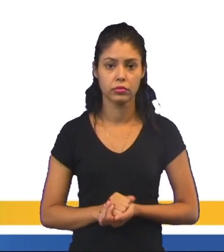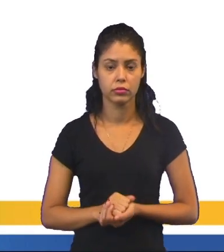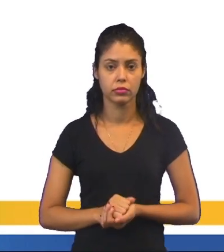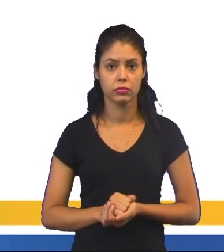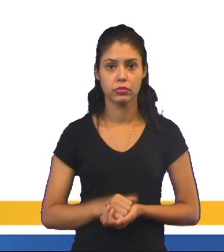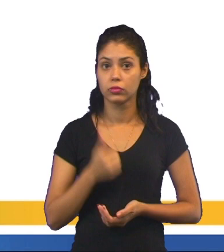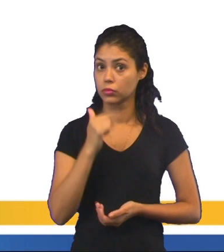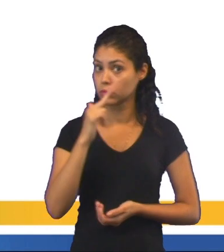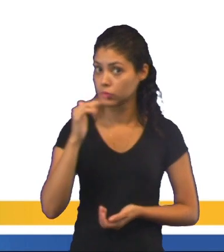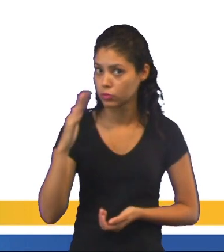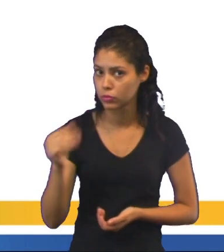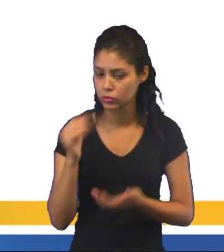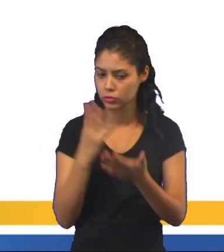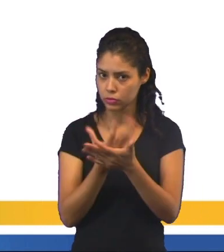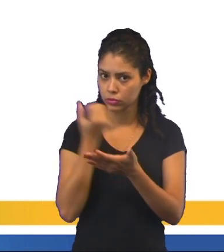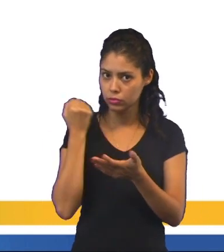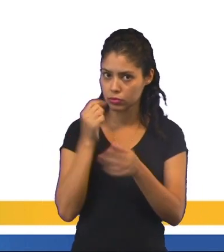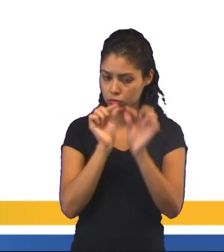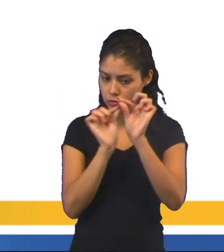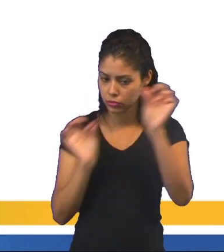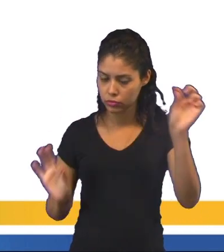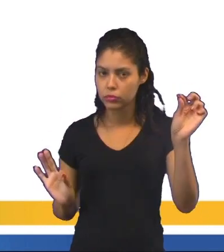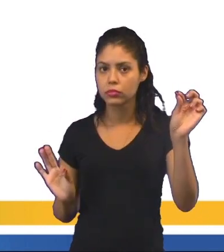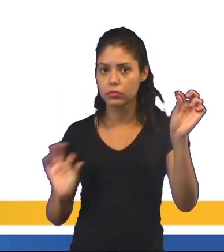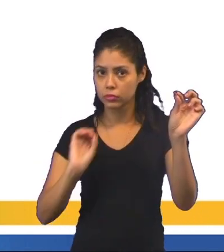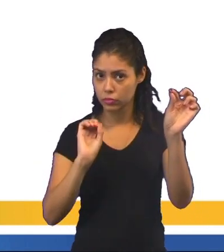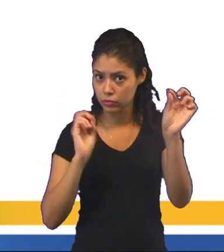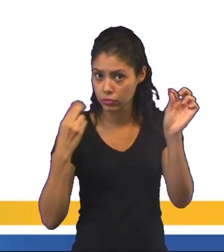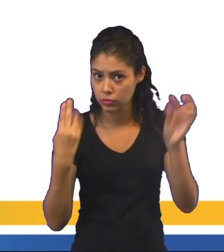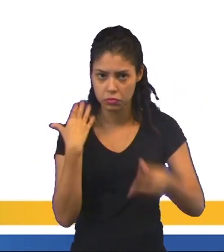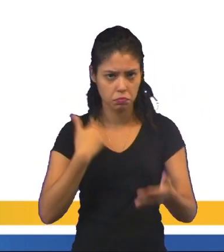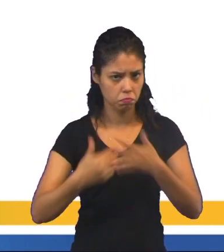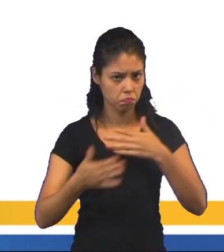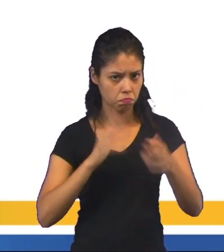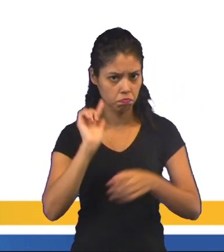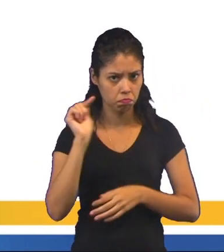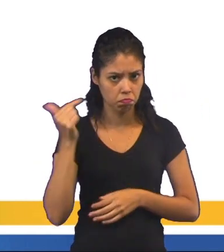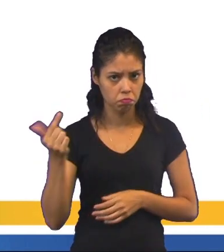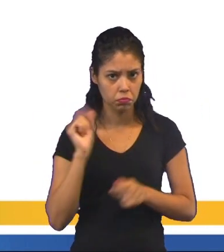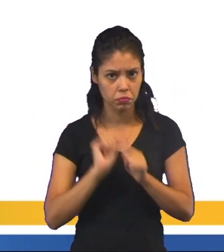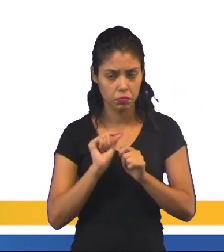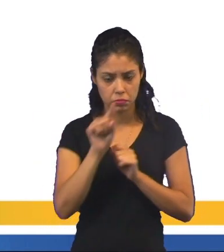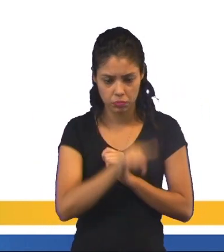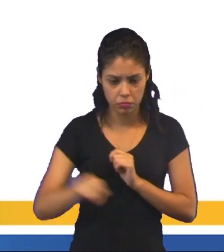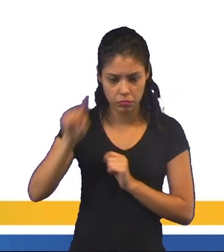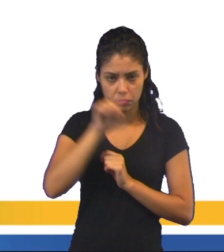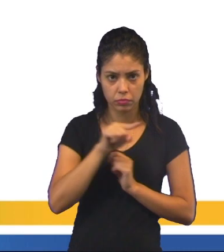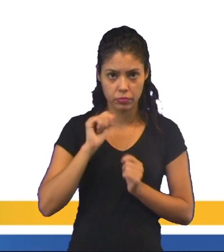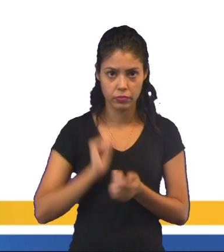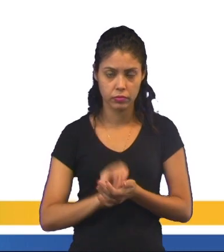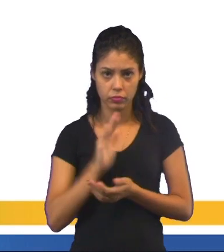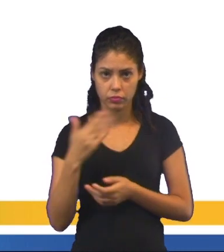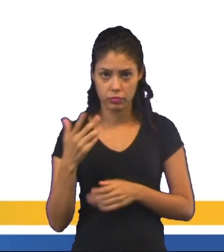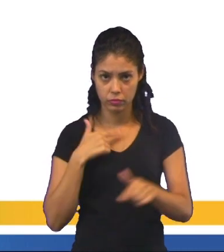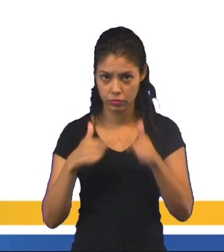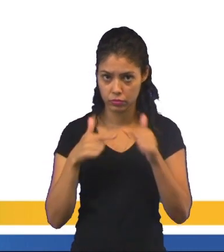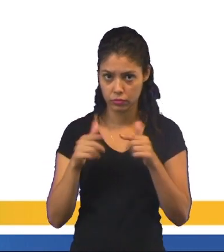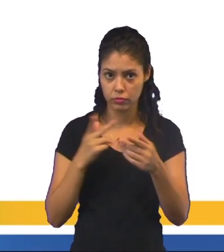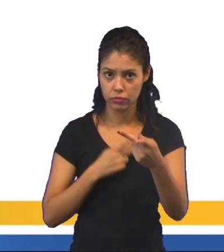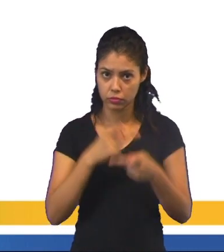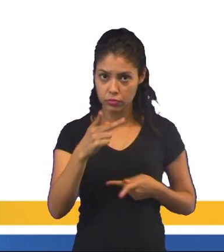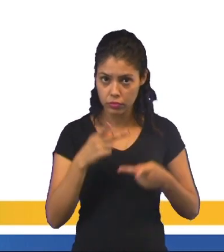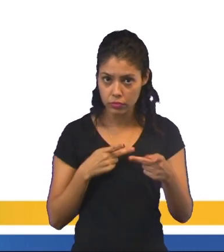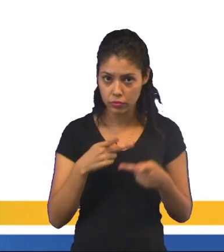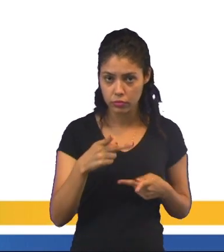pessoal nunca pegue uma reta ou seja qualquer um dele vai fazer um círculo quando for trabalhar